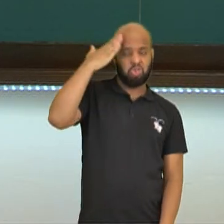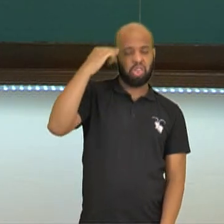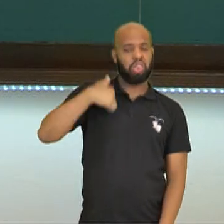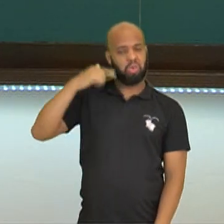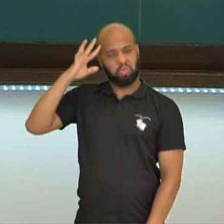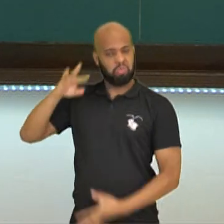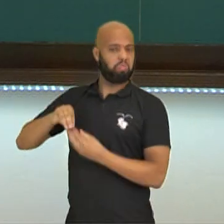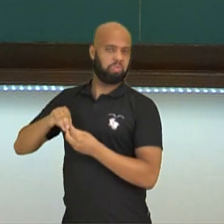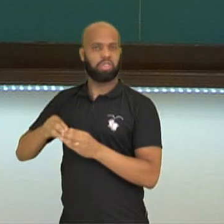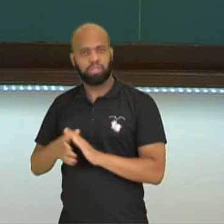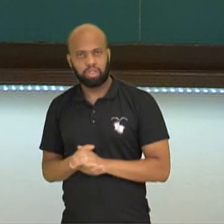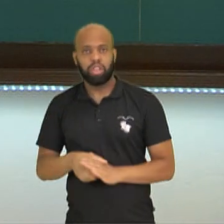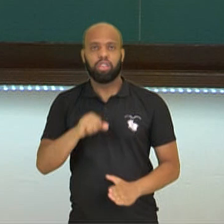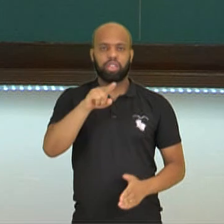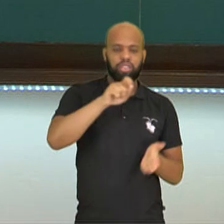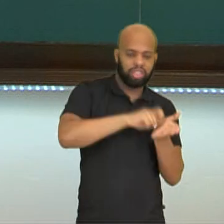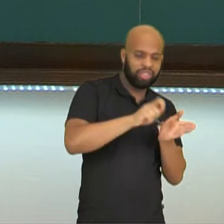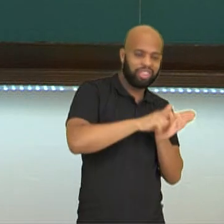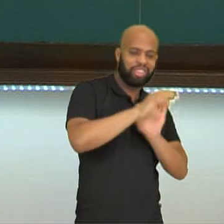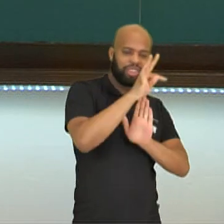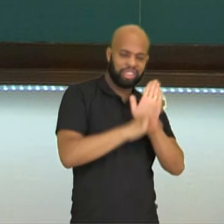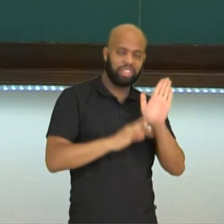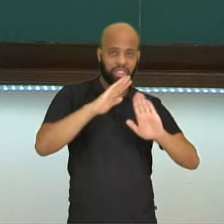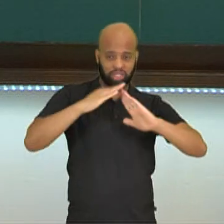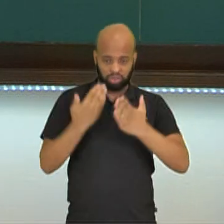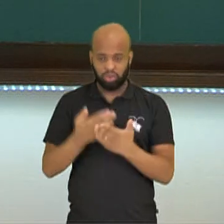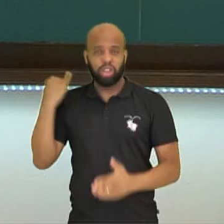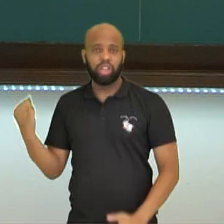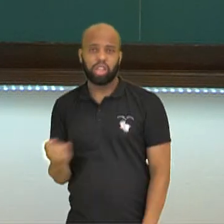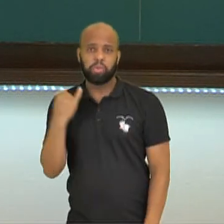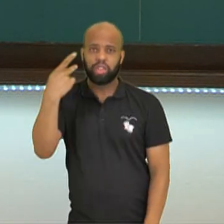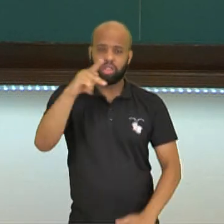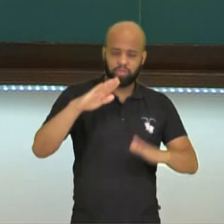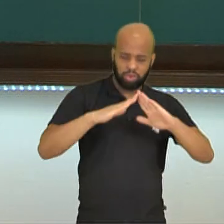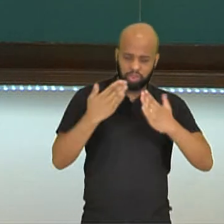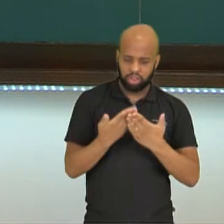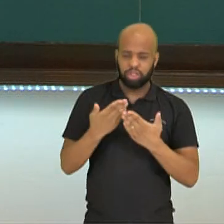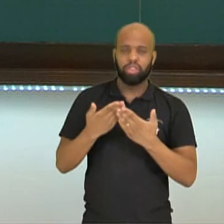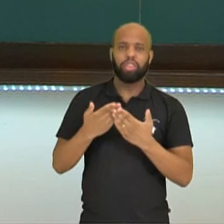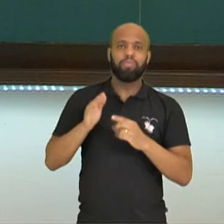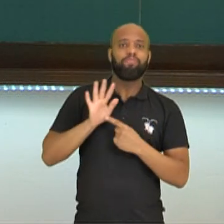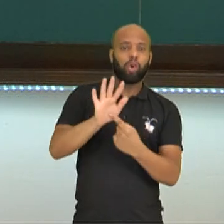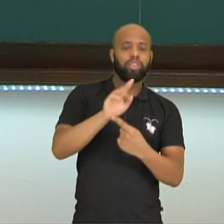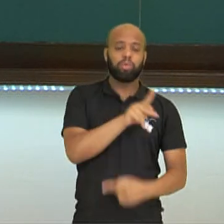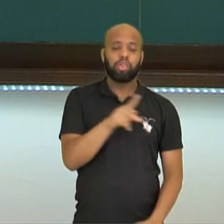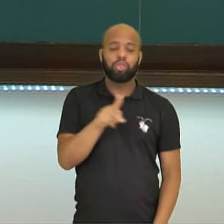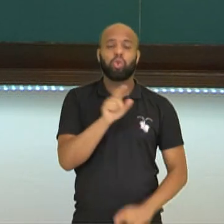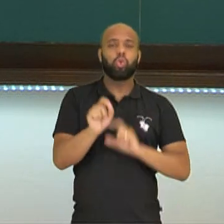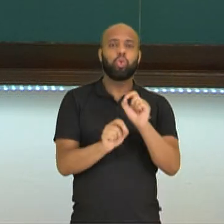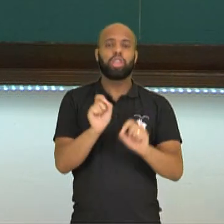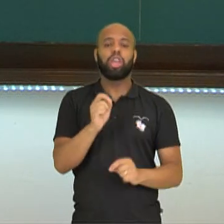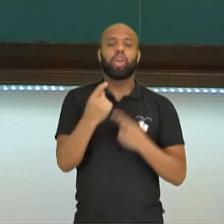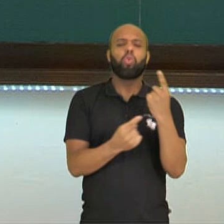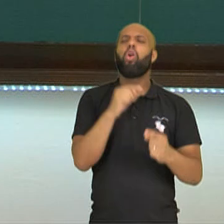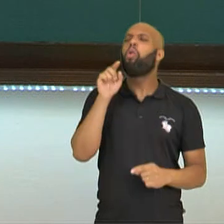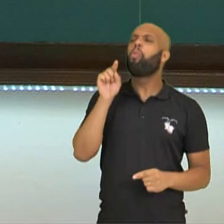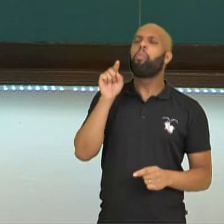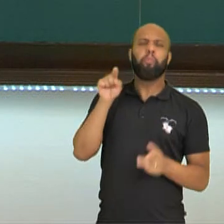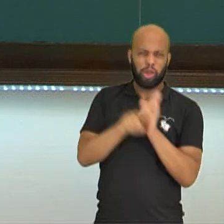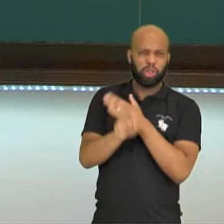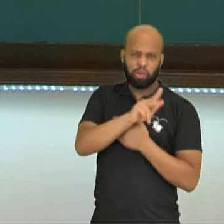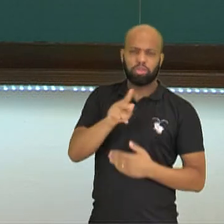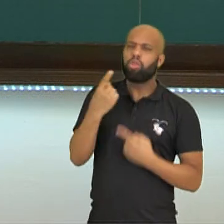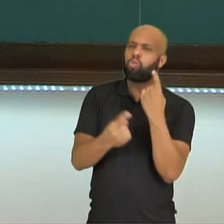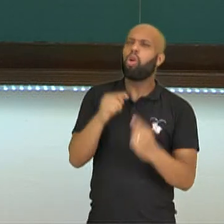Quando você for produzir um texto na escola, é importante que o seu professor destaque em que pessoa ele gostaria que você produzisse